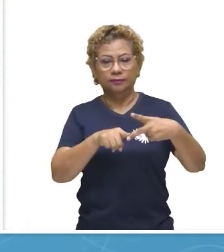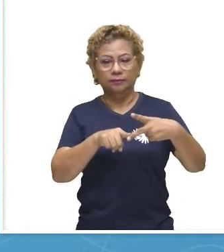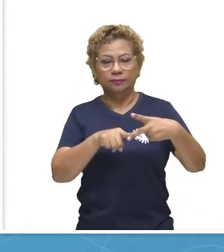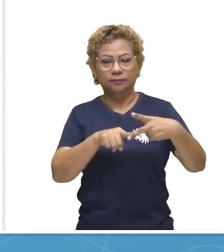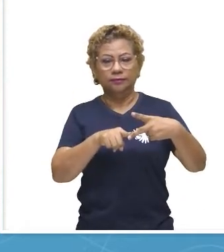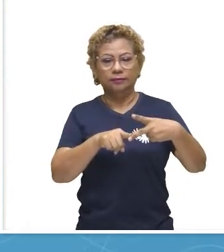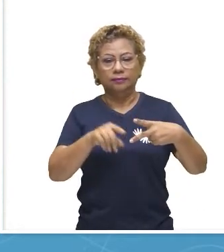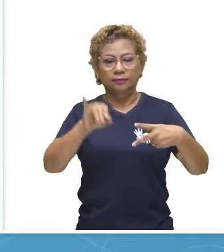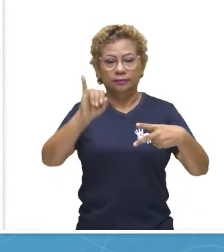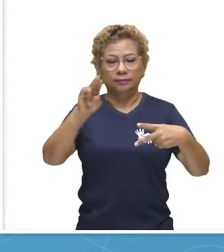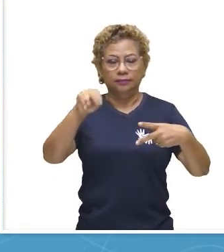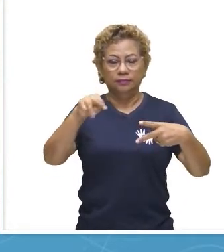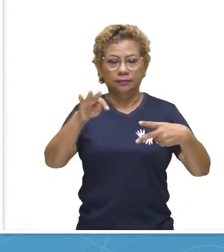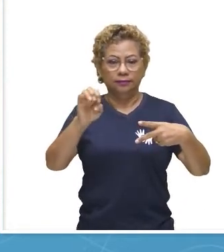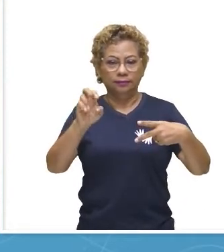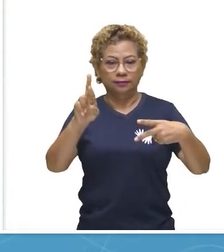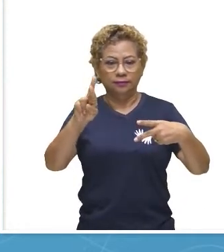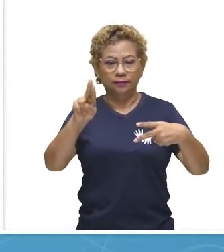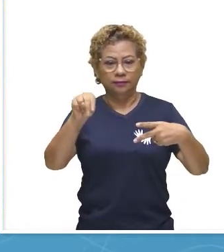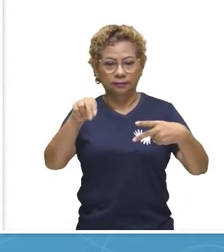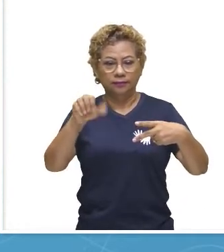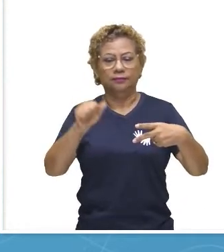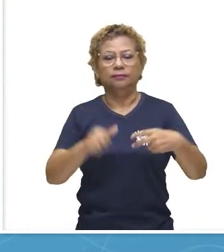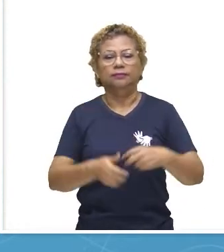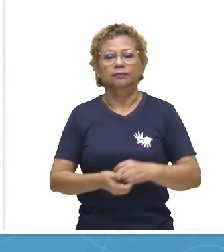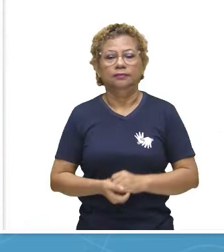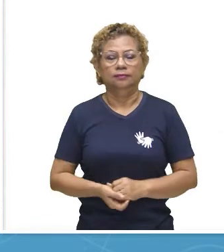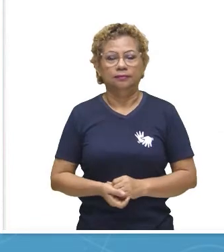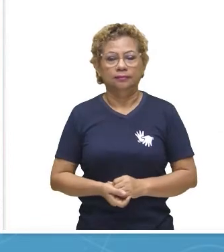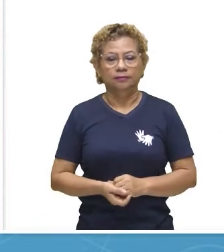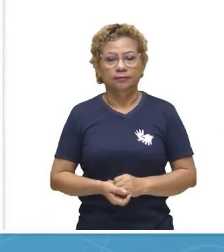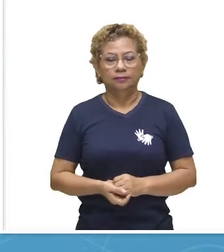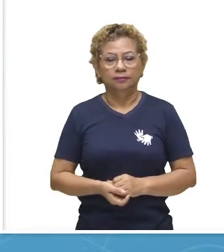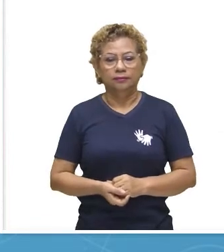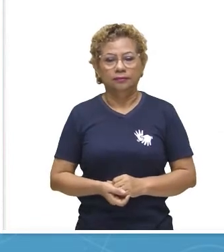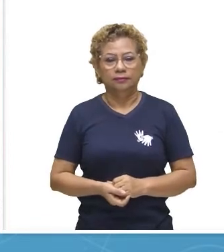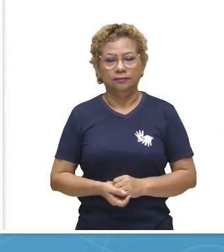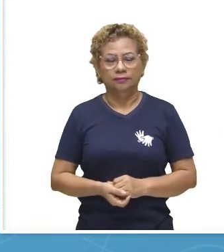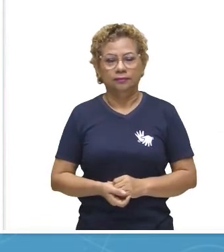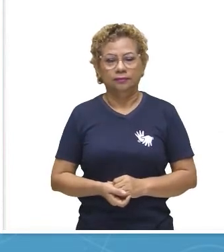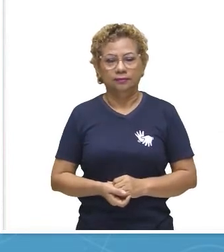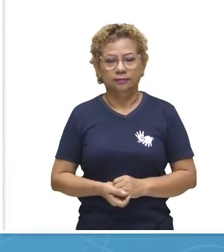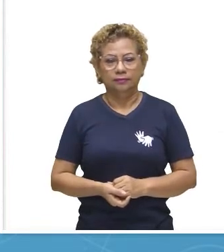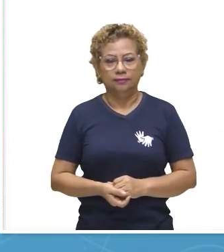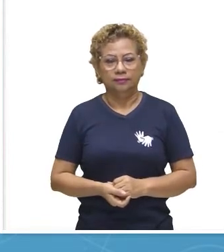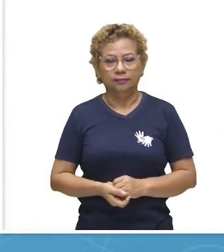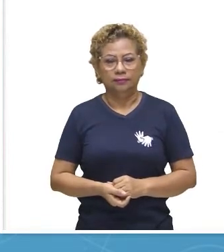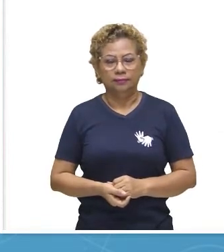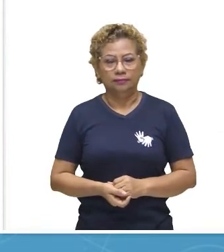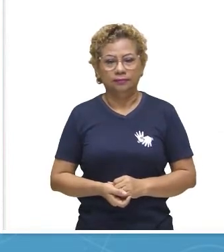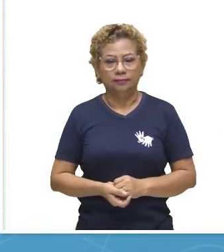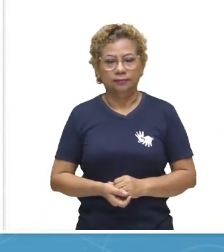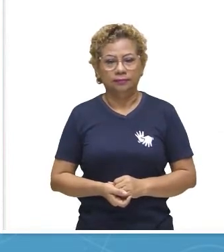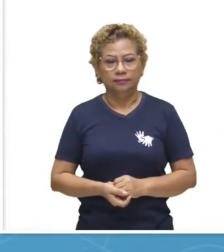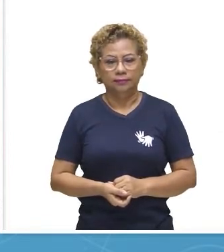dentro, eles vão ser chamados de